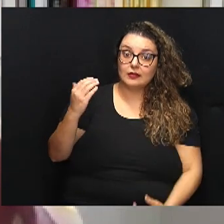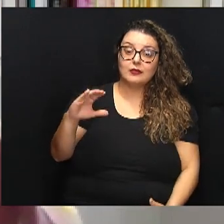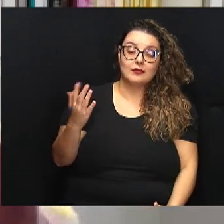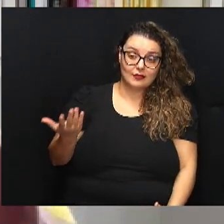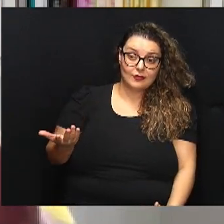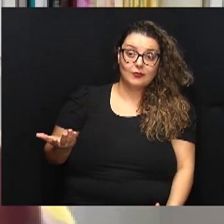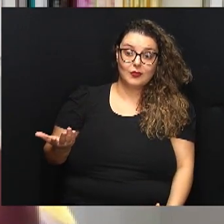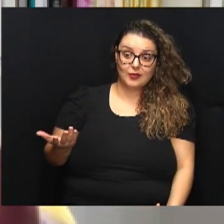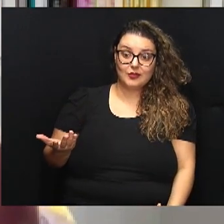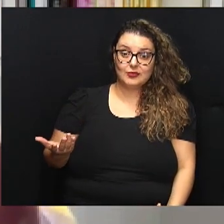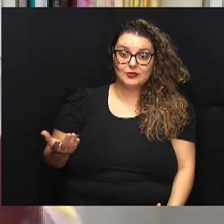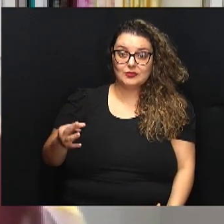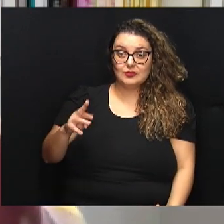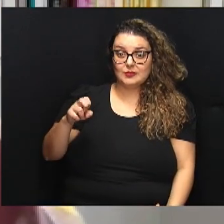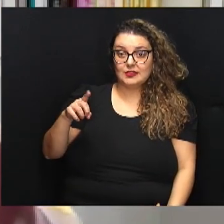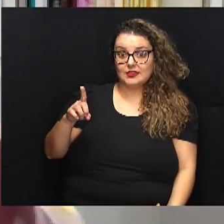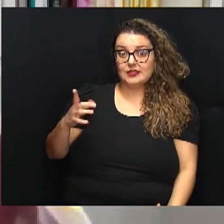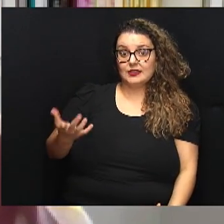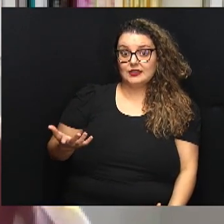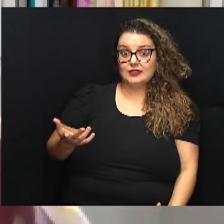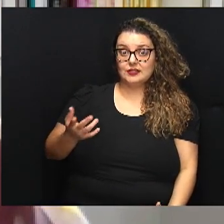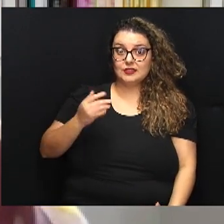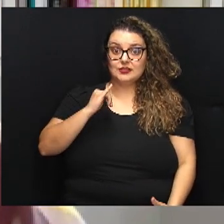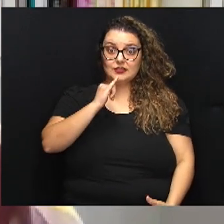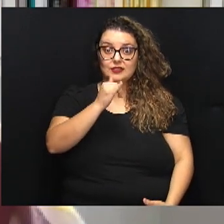sobre essa trend, dizendo